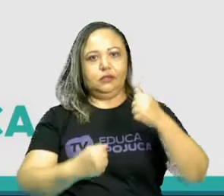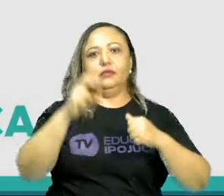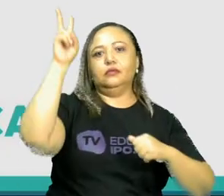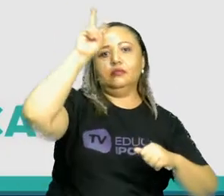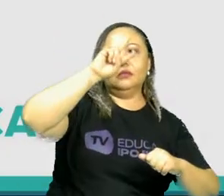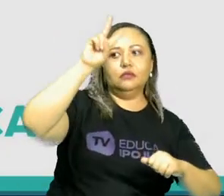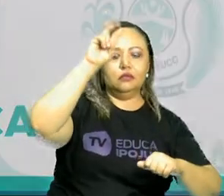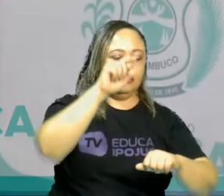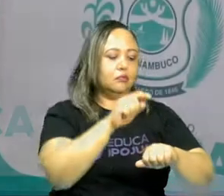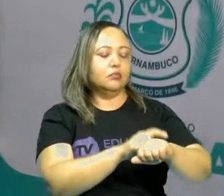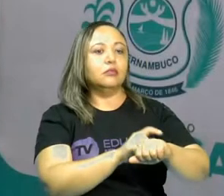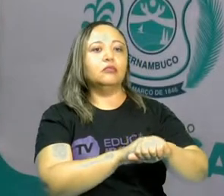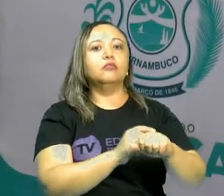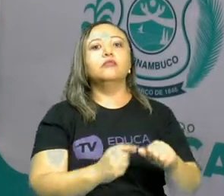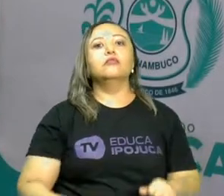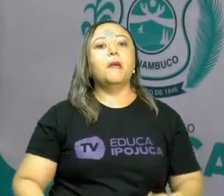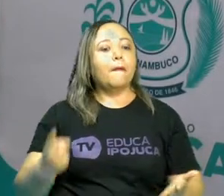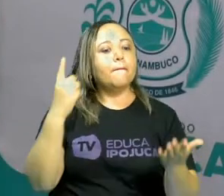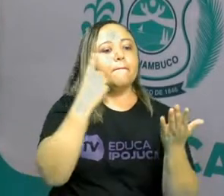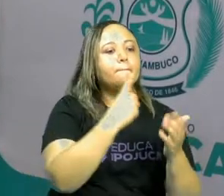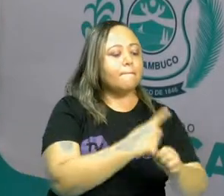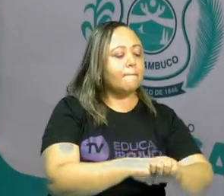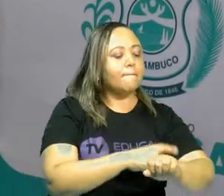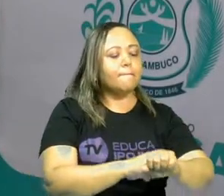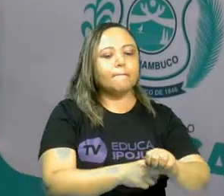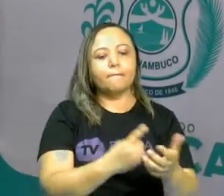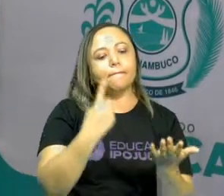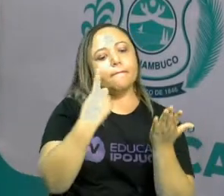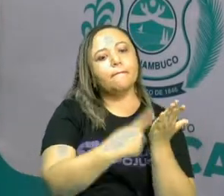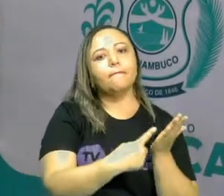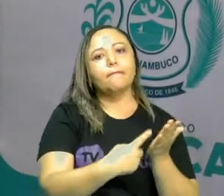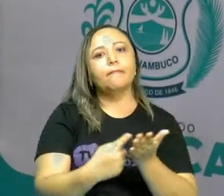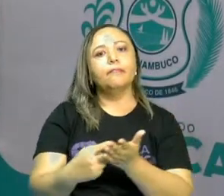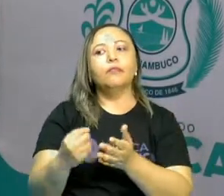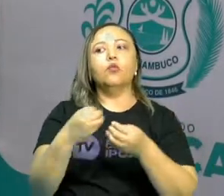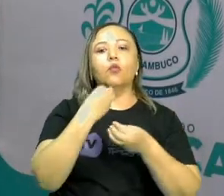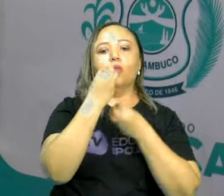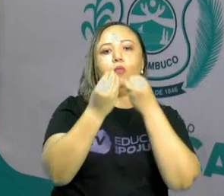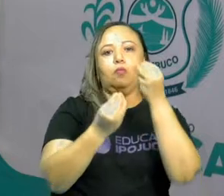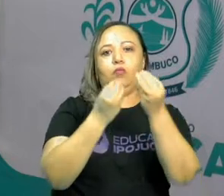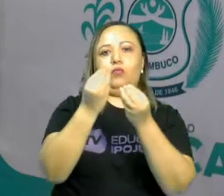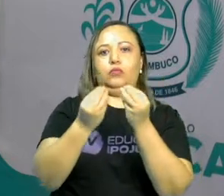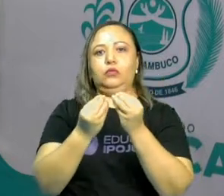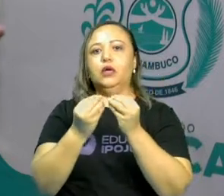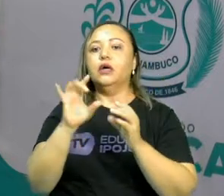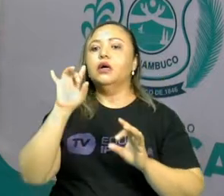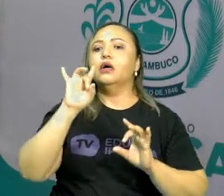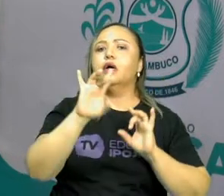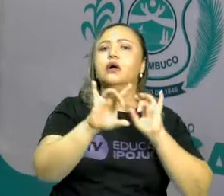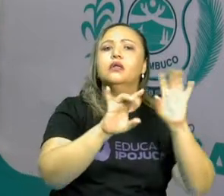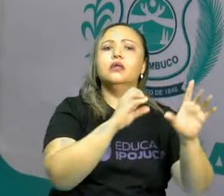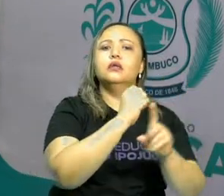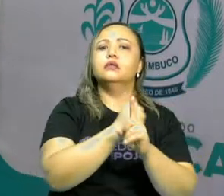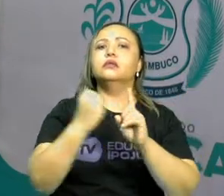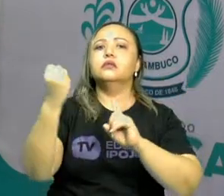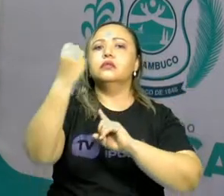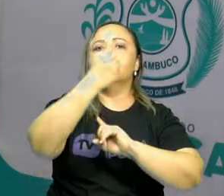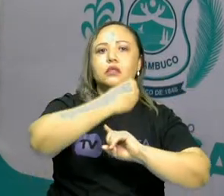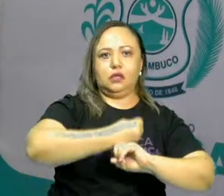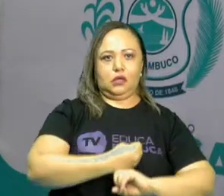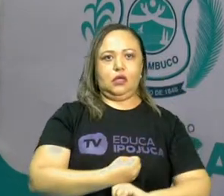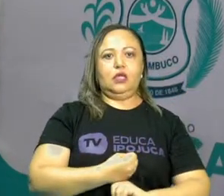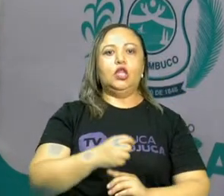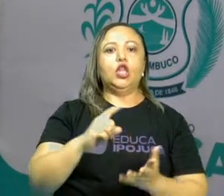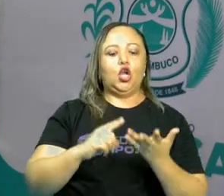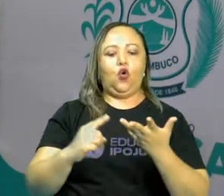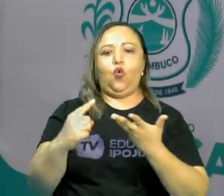na história como é que é marcado o tempo na história e conectada sociedade marca